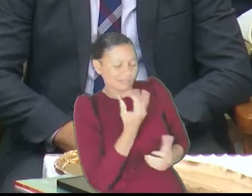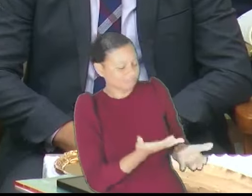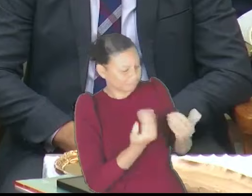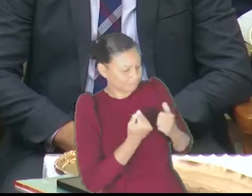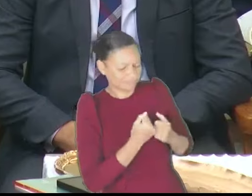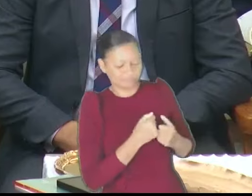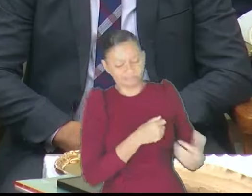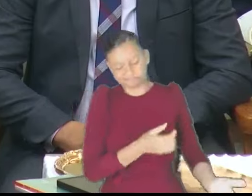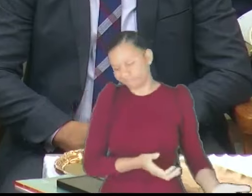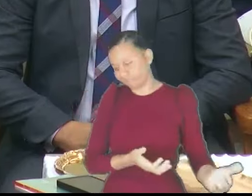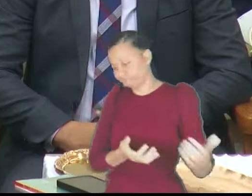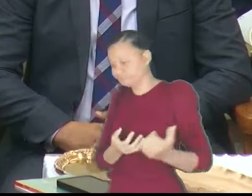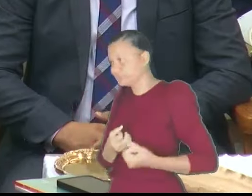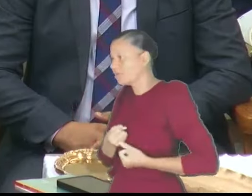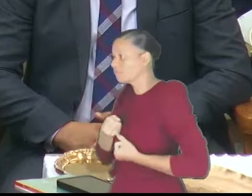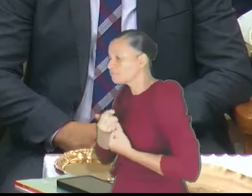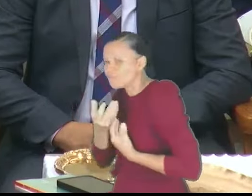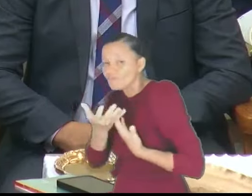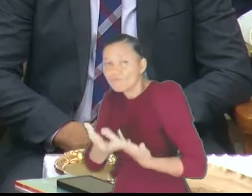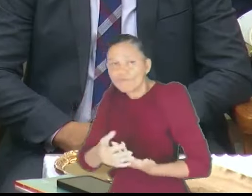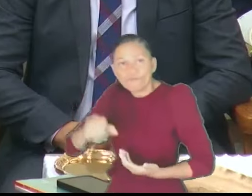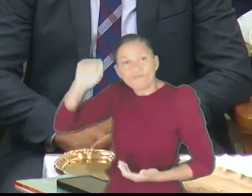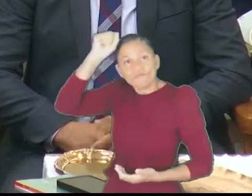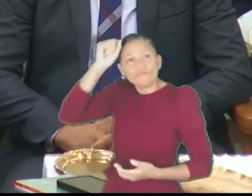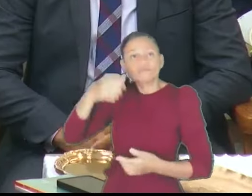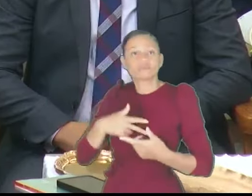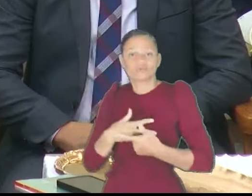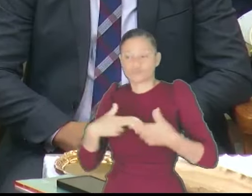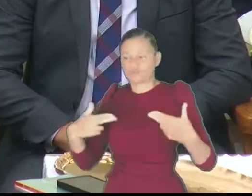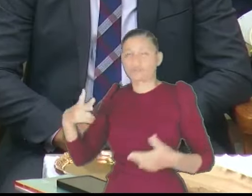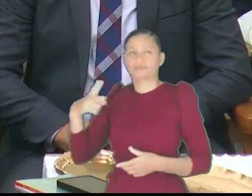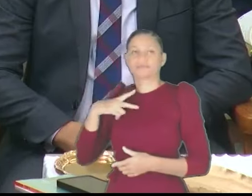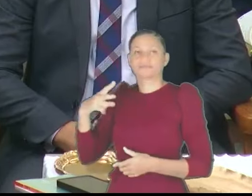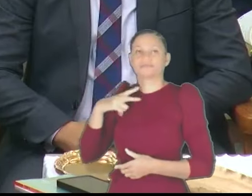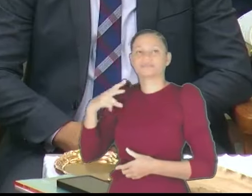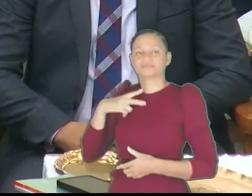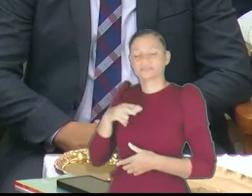Abraão pega o menino, não diz nada a Sara, porque tem coisa que é particular, irmão.